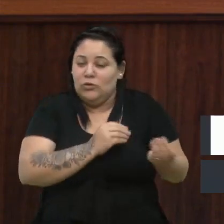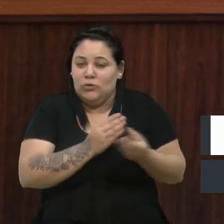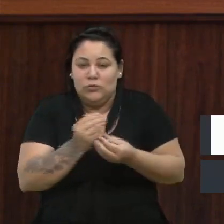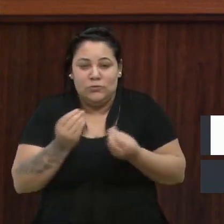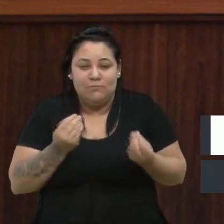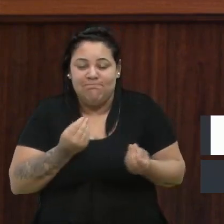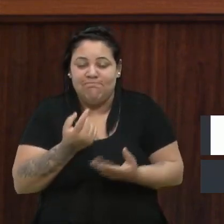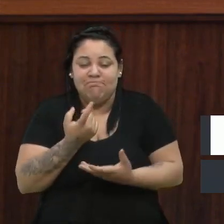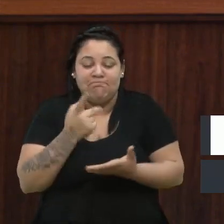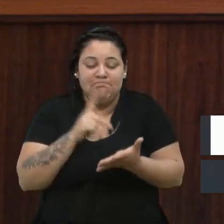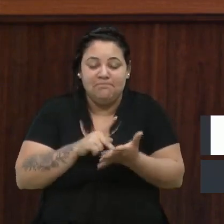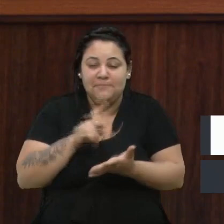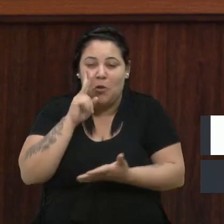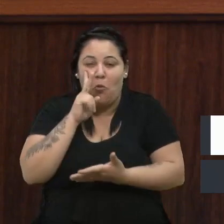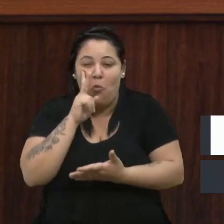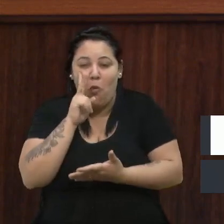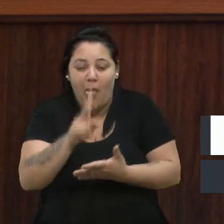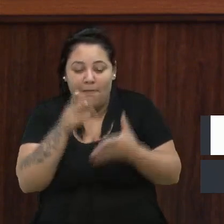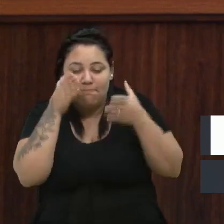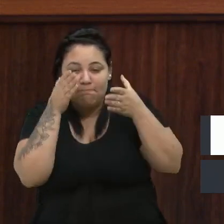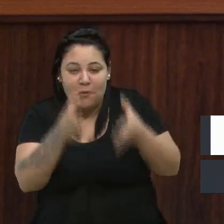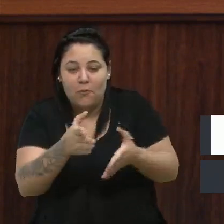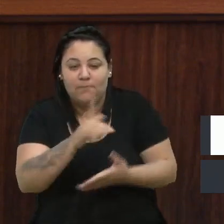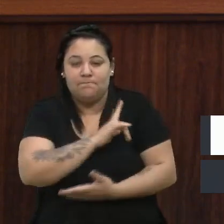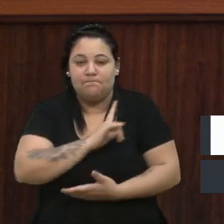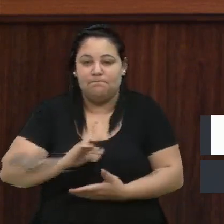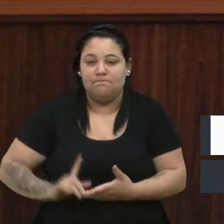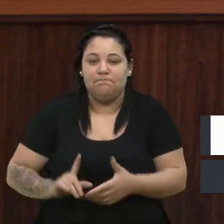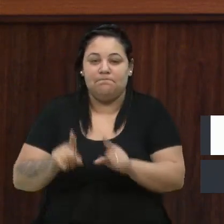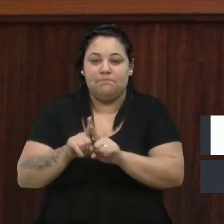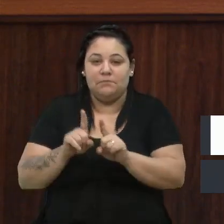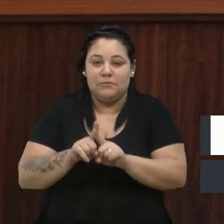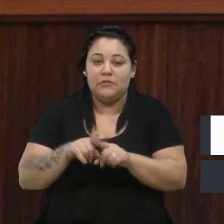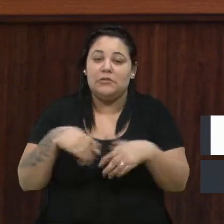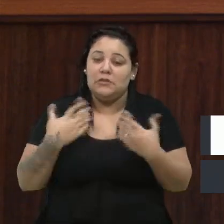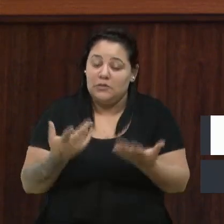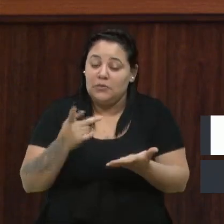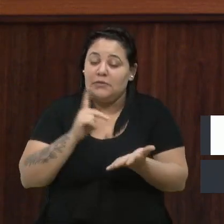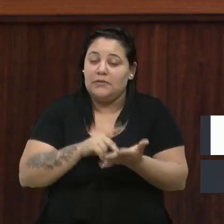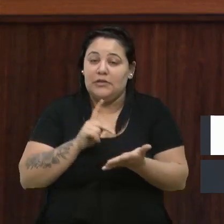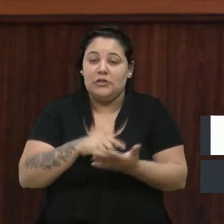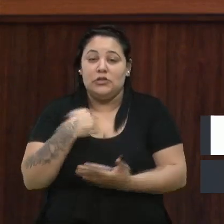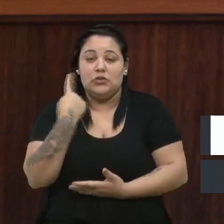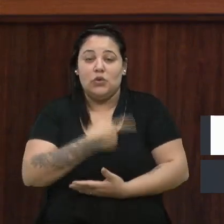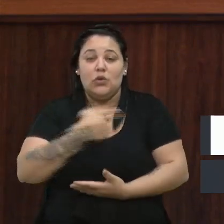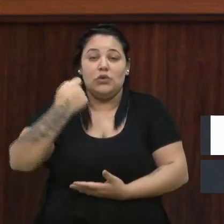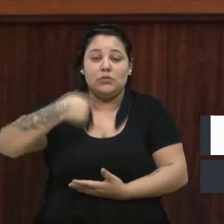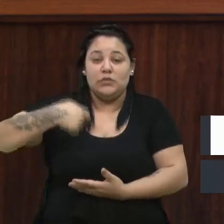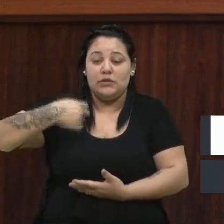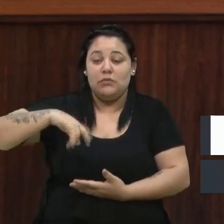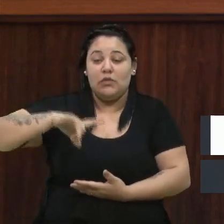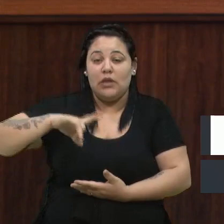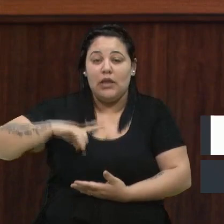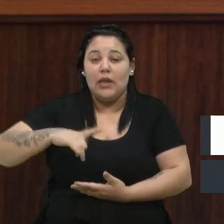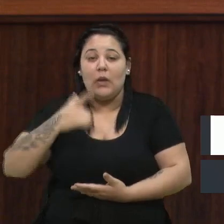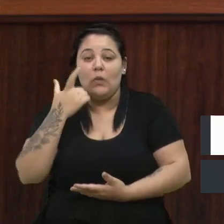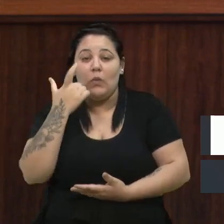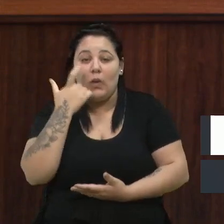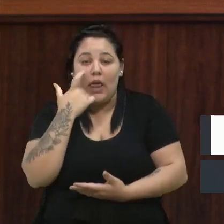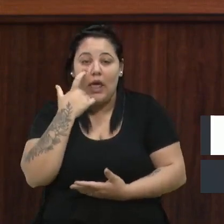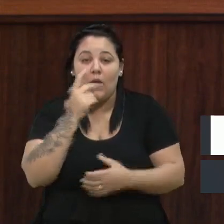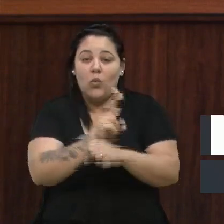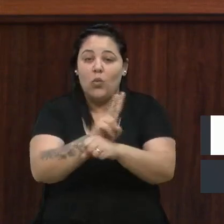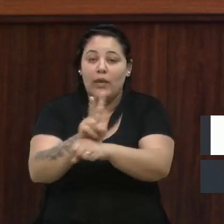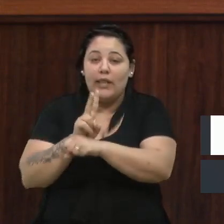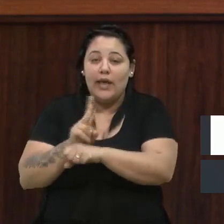olhar atento dos nossos governantes. Então, de fato, a gente precisa ter esse olhar, ter esse